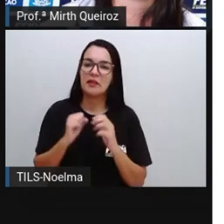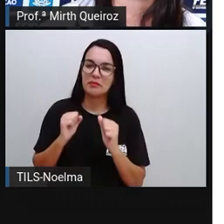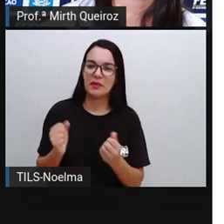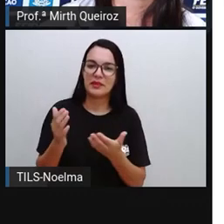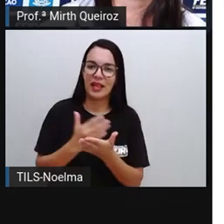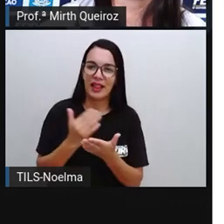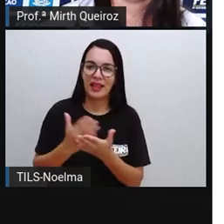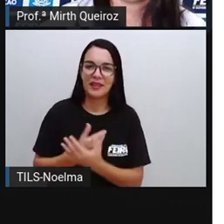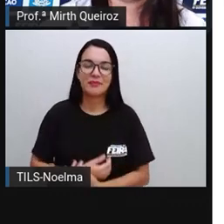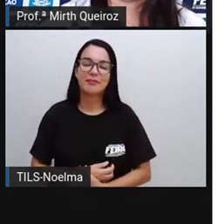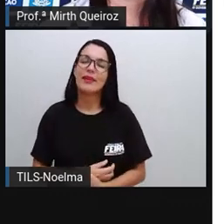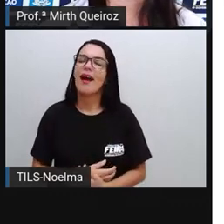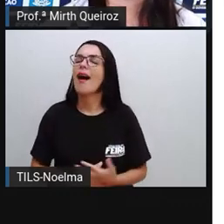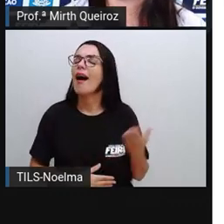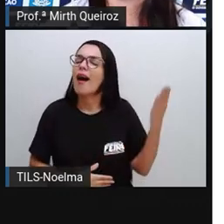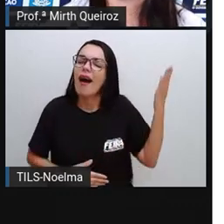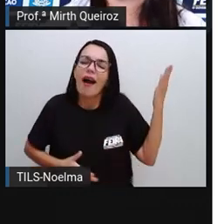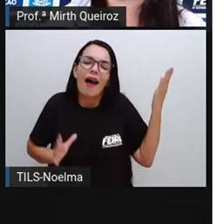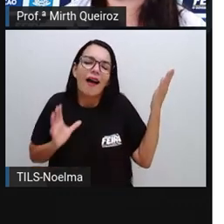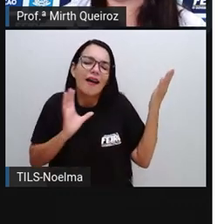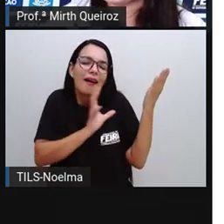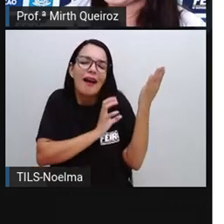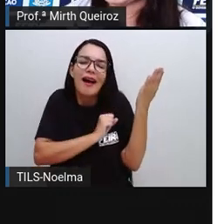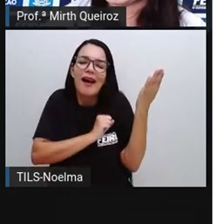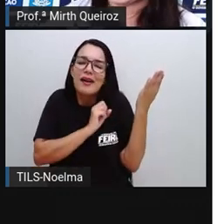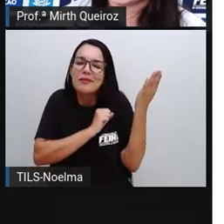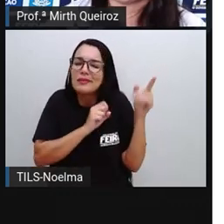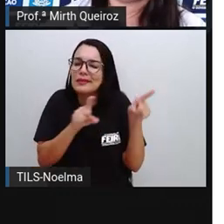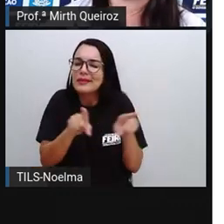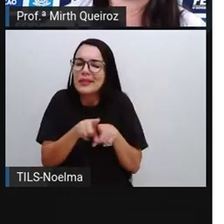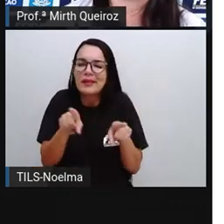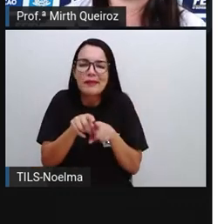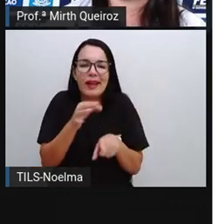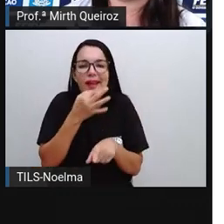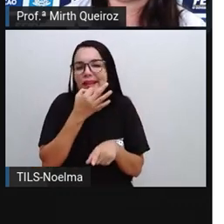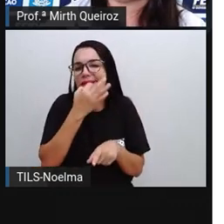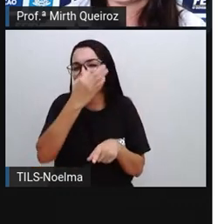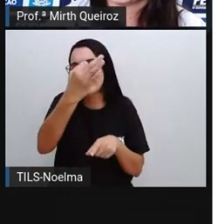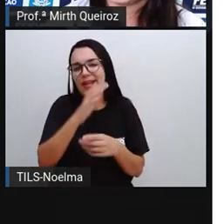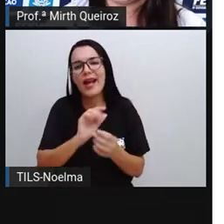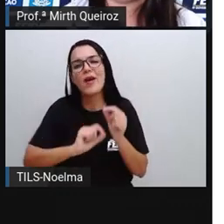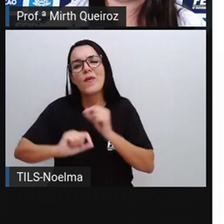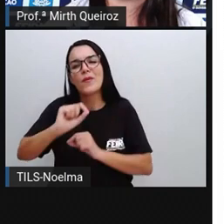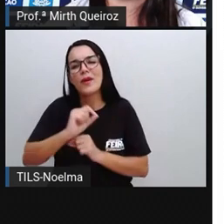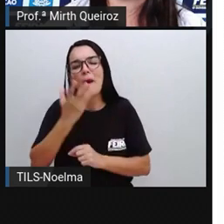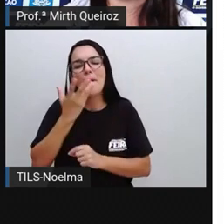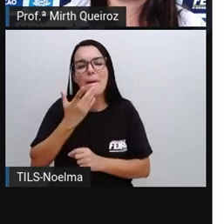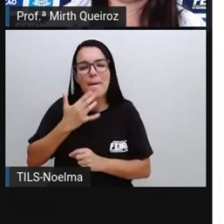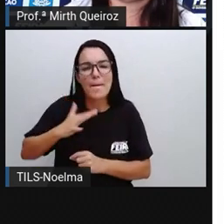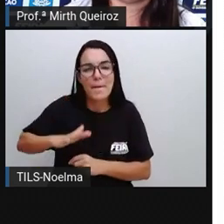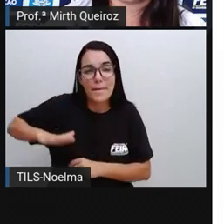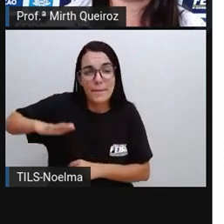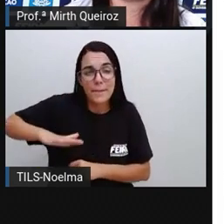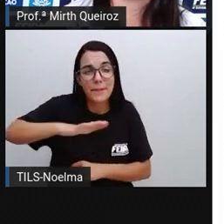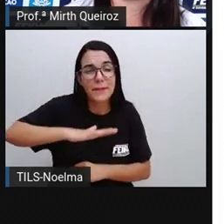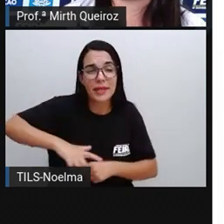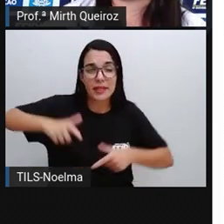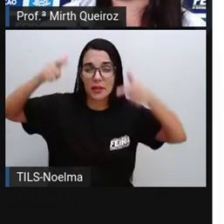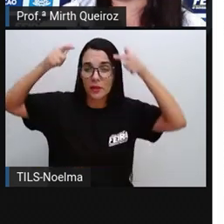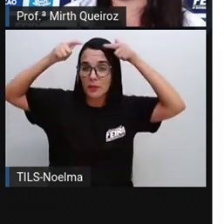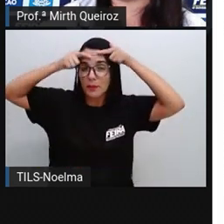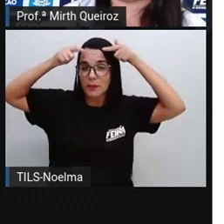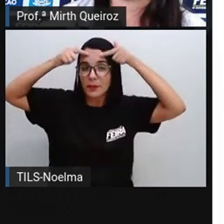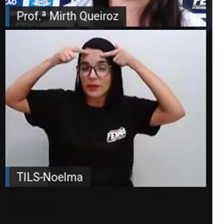certo? Outro livro que eu super indico é O Pequeno Príncipe. O Pequeno Príncipe, que é de